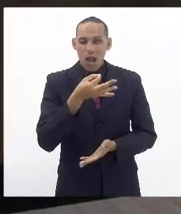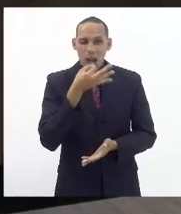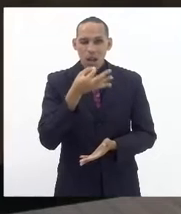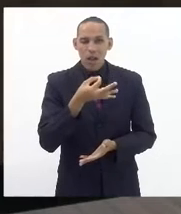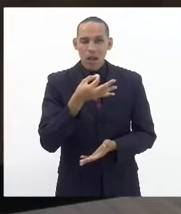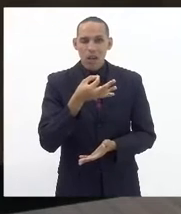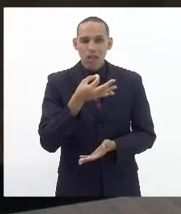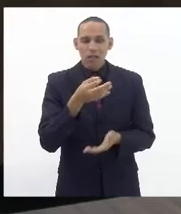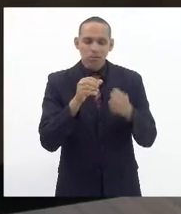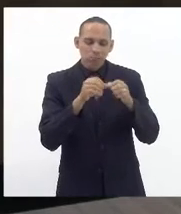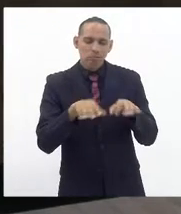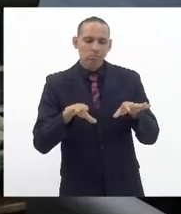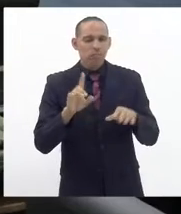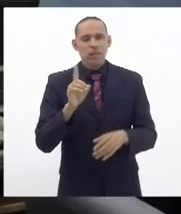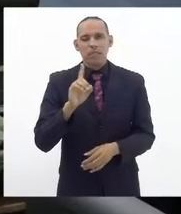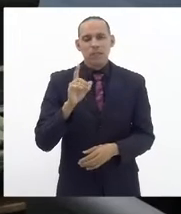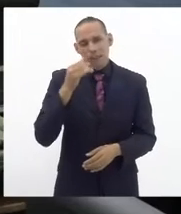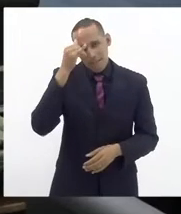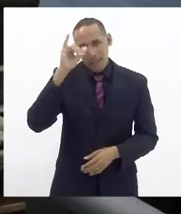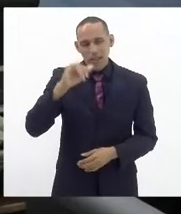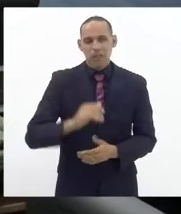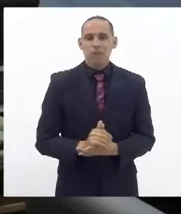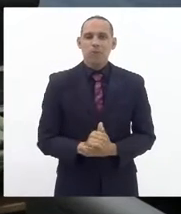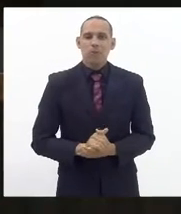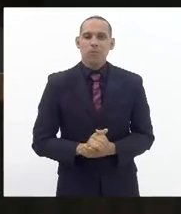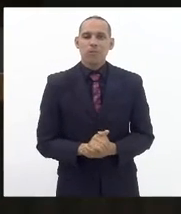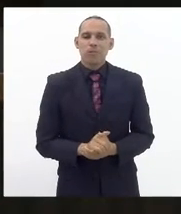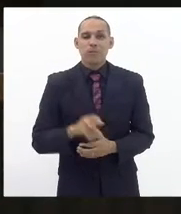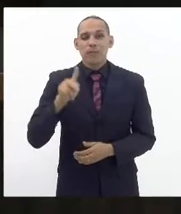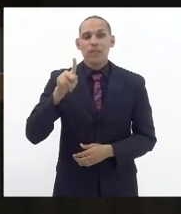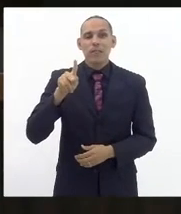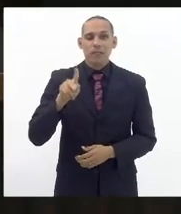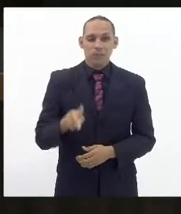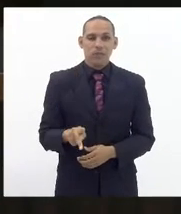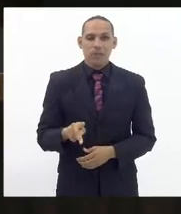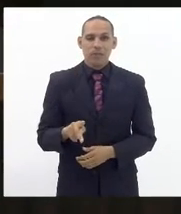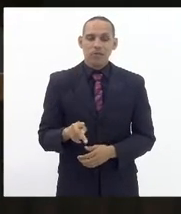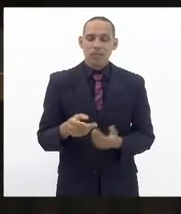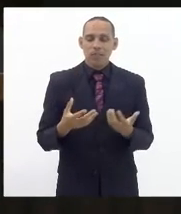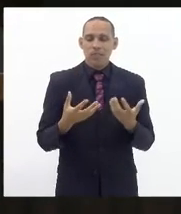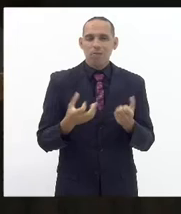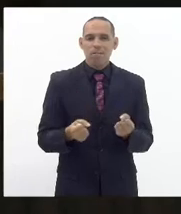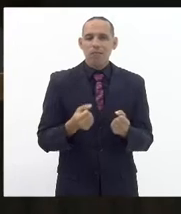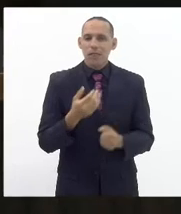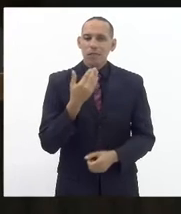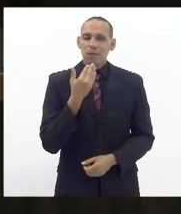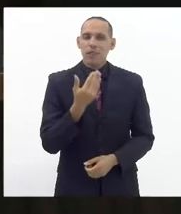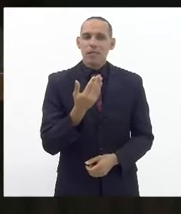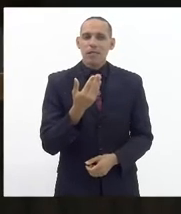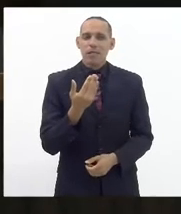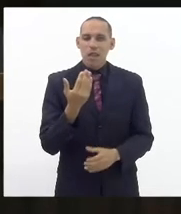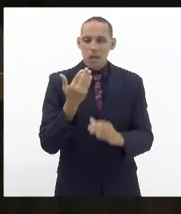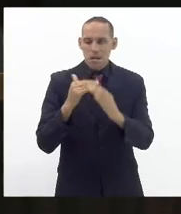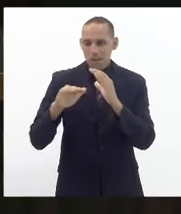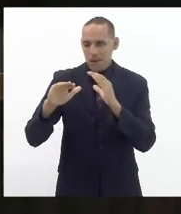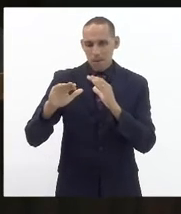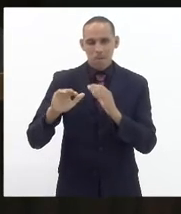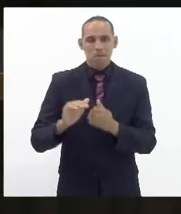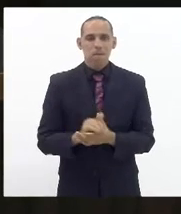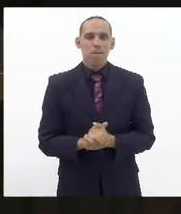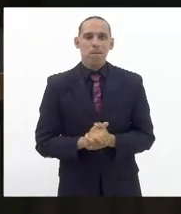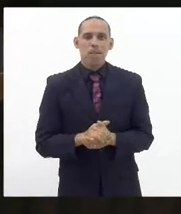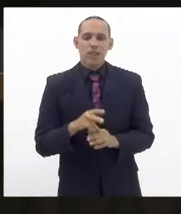plenário pela prejudicabilidade. A presidência defere o pedido de Vossa Excelência e remete